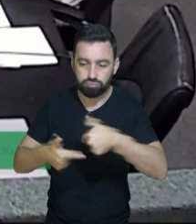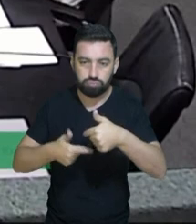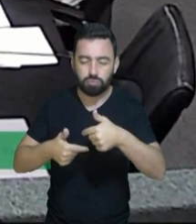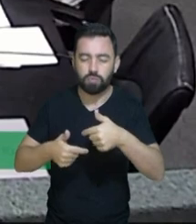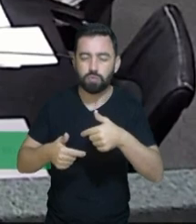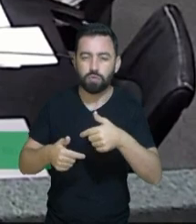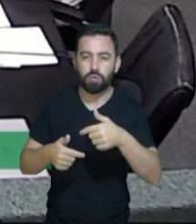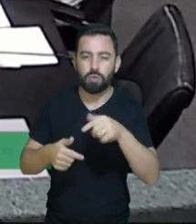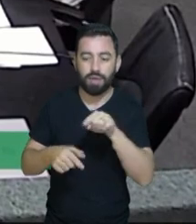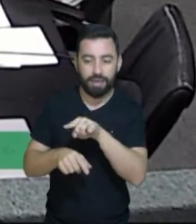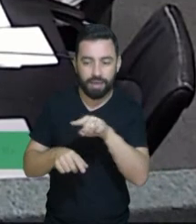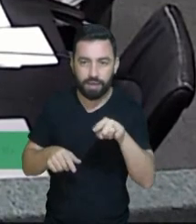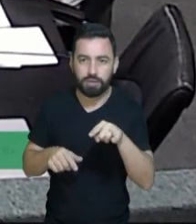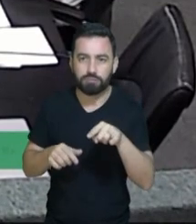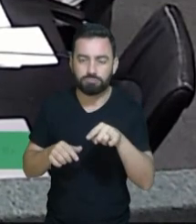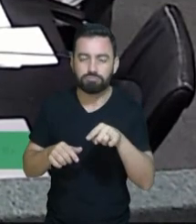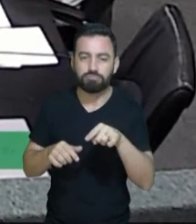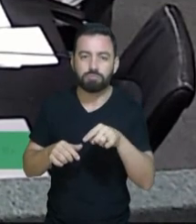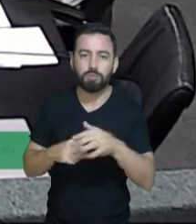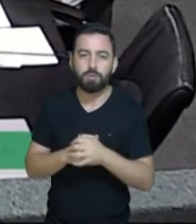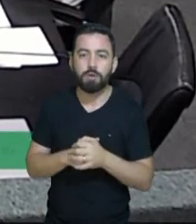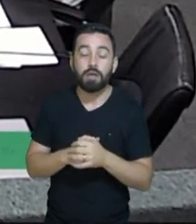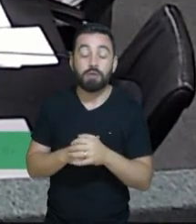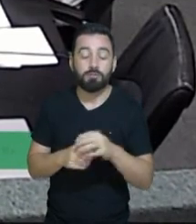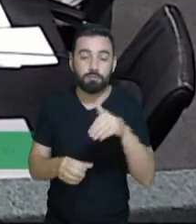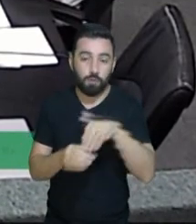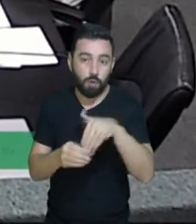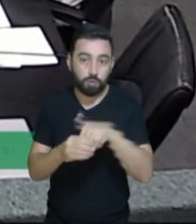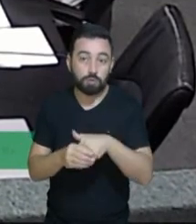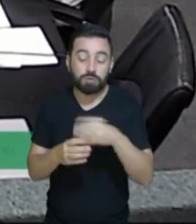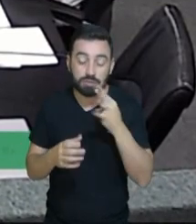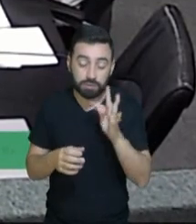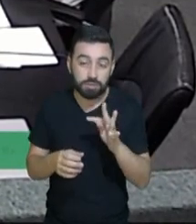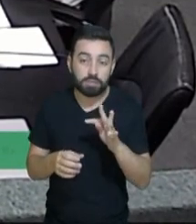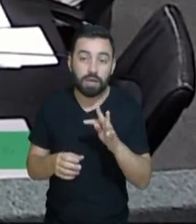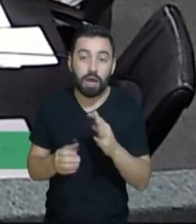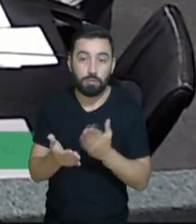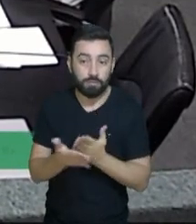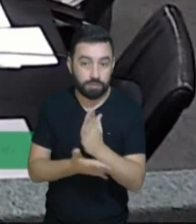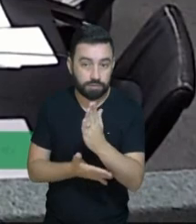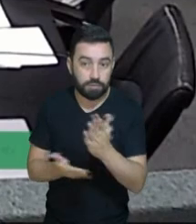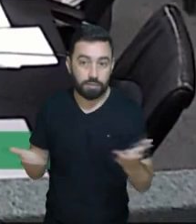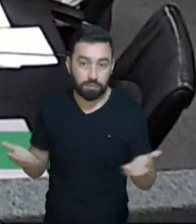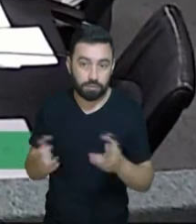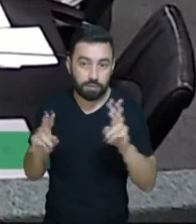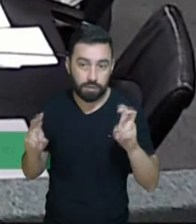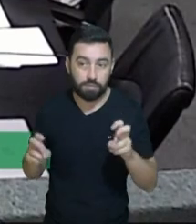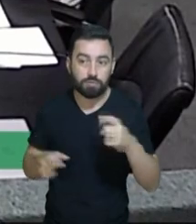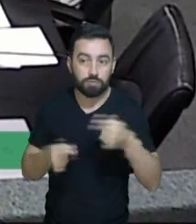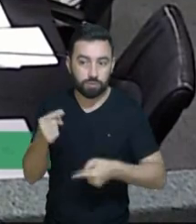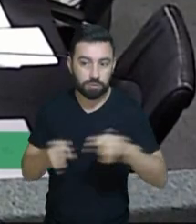relatoria deputado Zil apresentou o voto pela aprovação da matéria o qual coloco em discussão com a palavra Deputado Napoleão